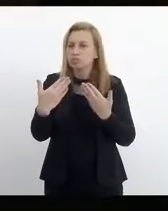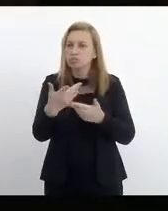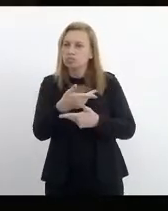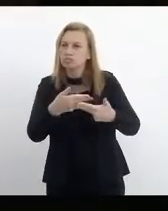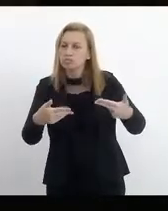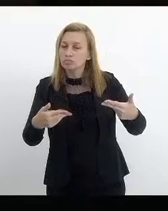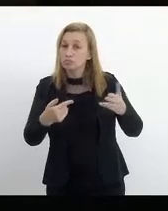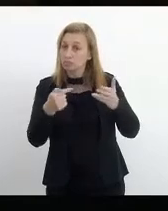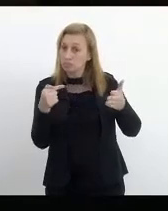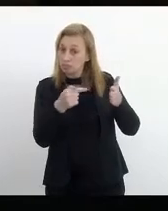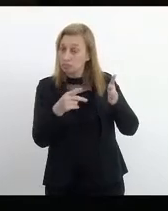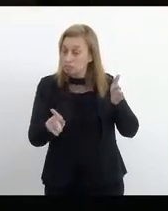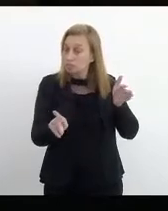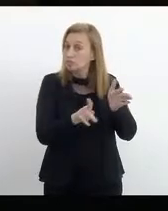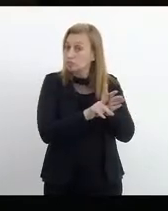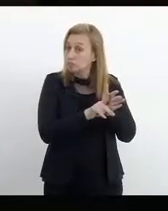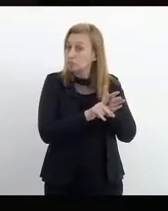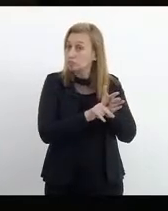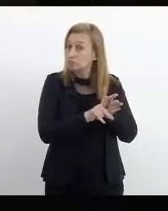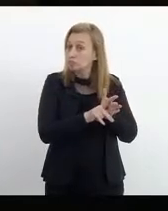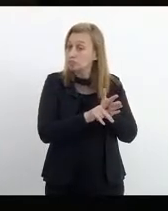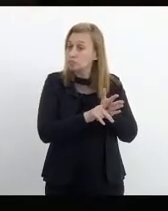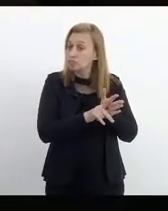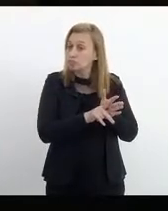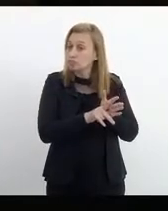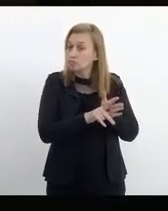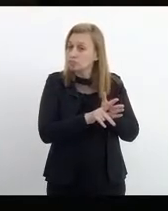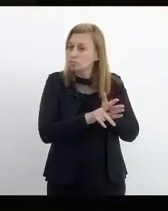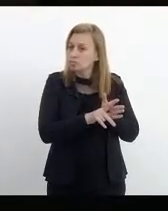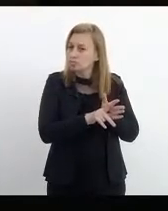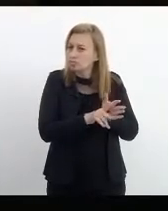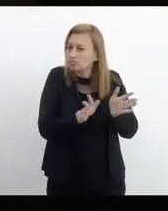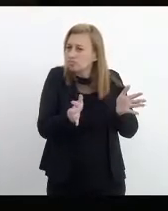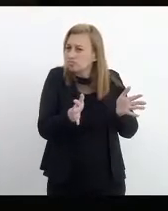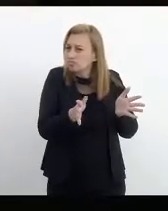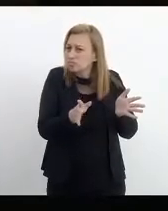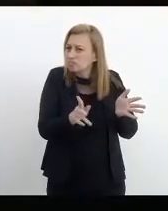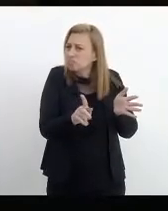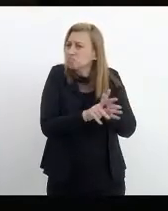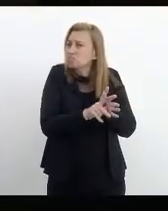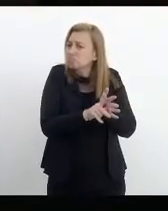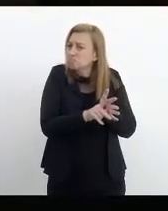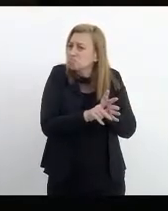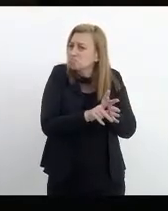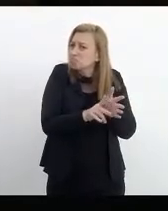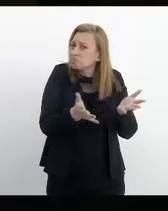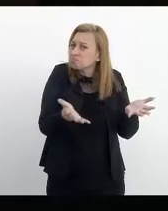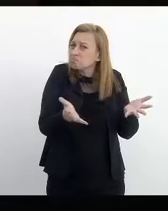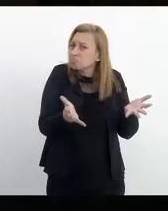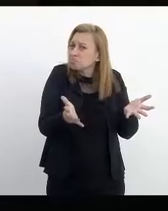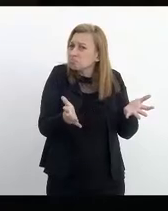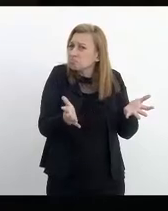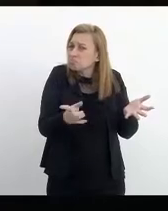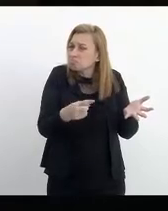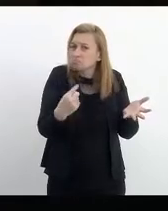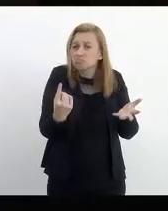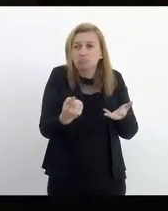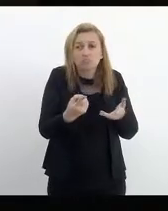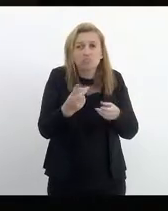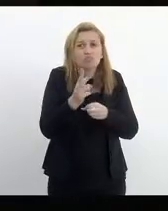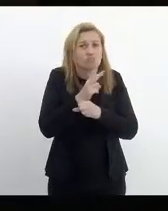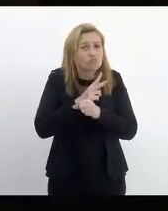projetos esses de assim projetos que nós